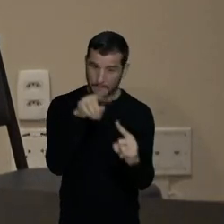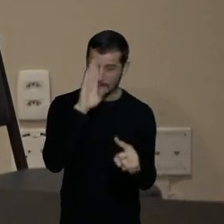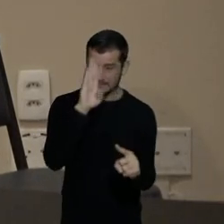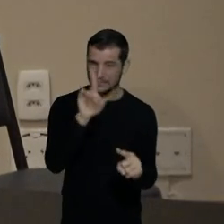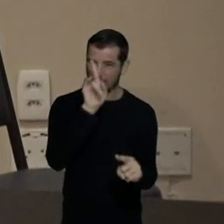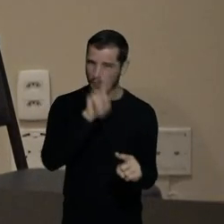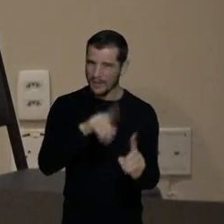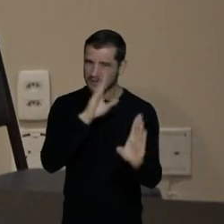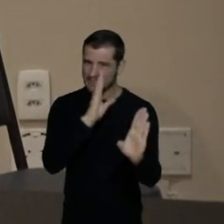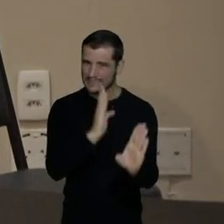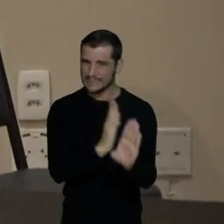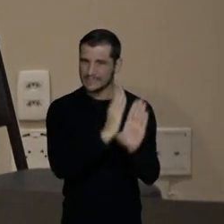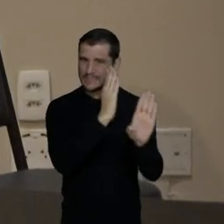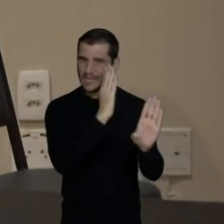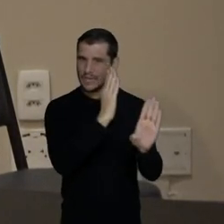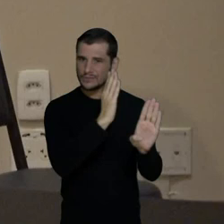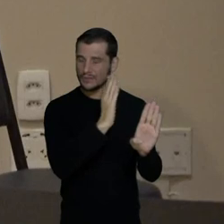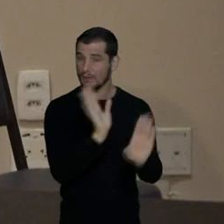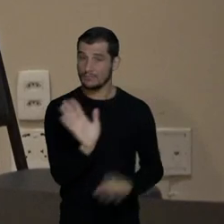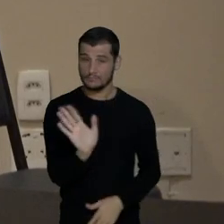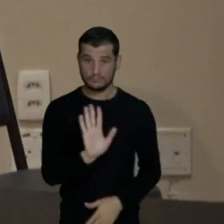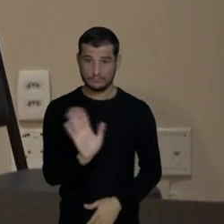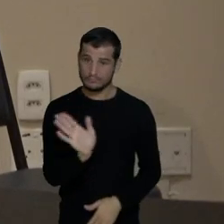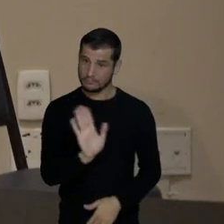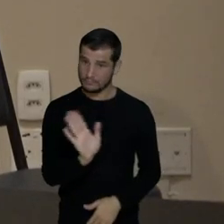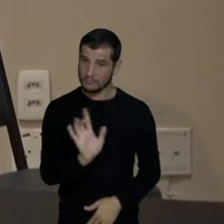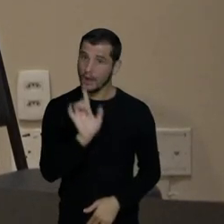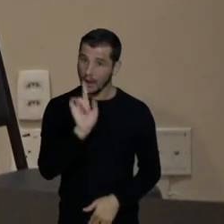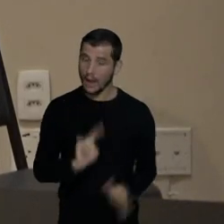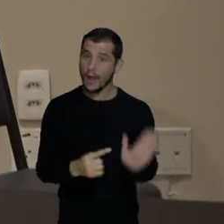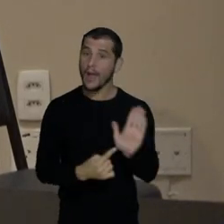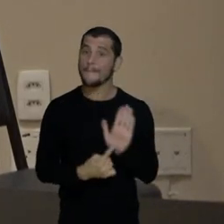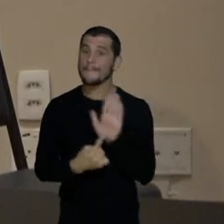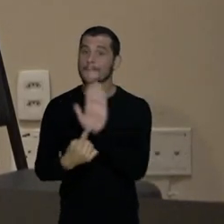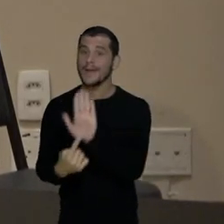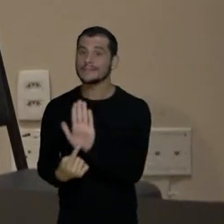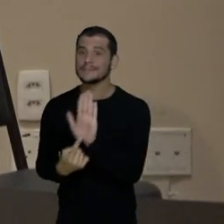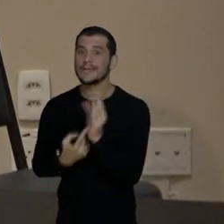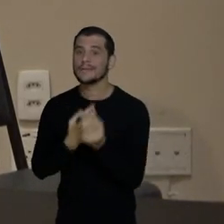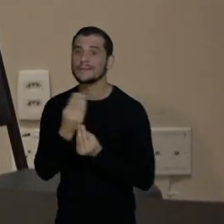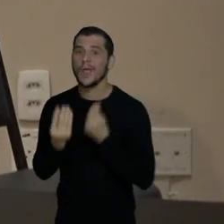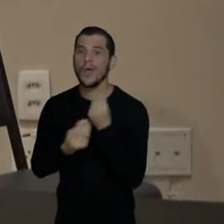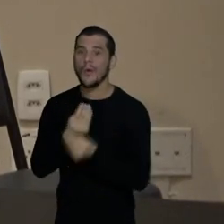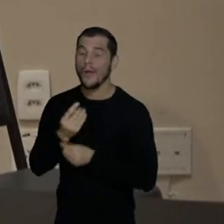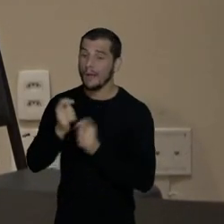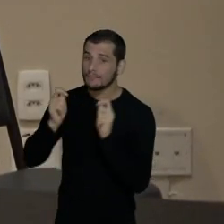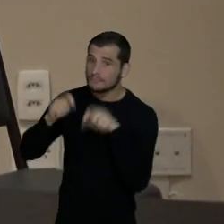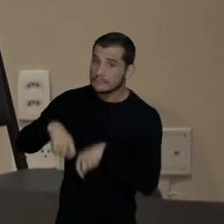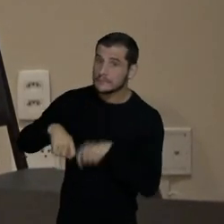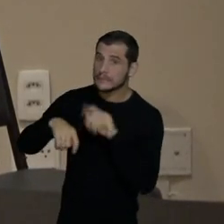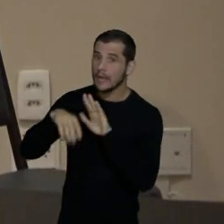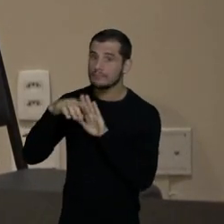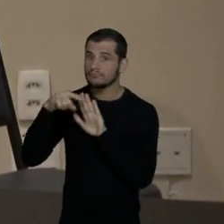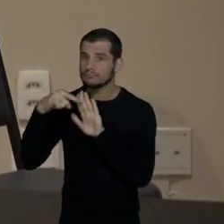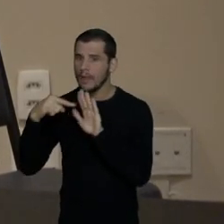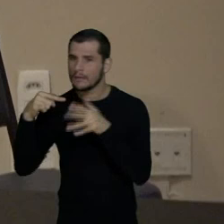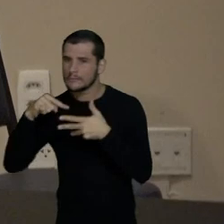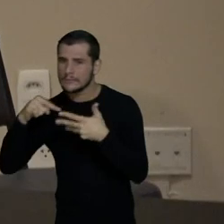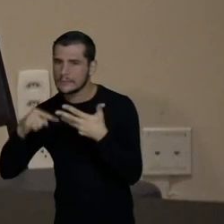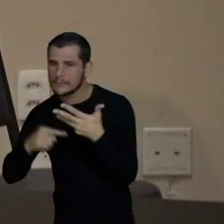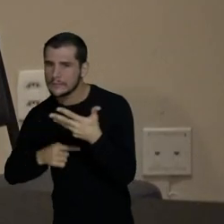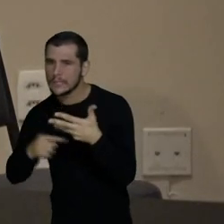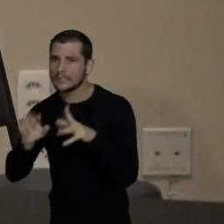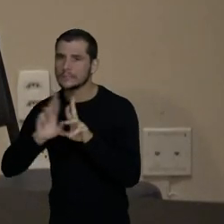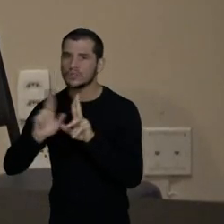sim apresentar um trabalho um um diagnóstico uma hipótese diagnóstica para essas crianças que faça